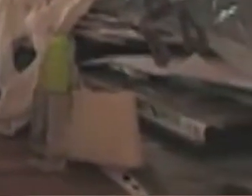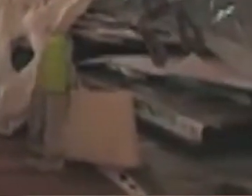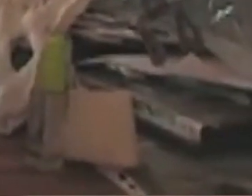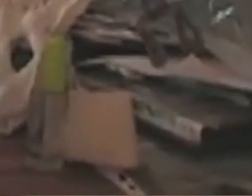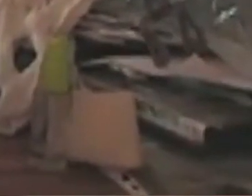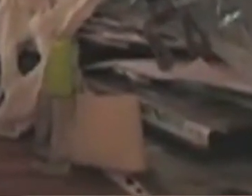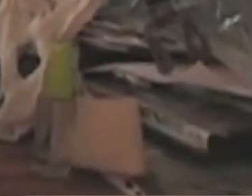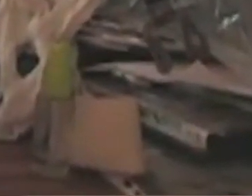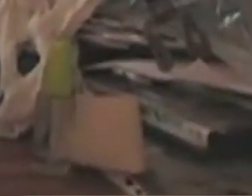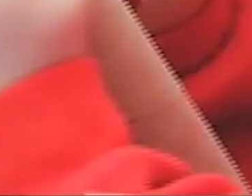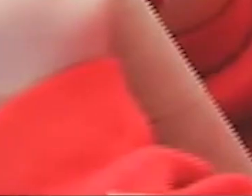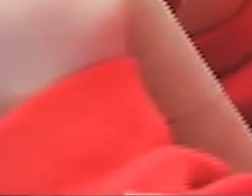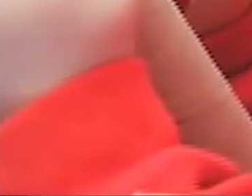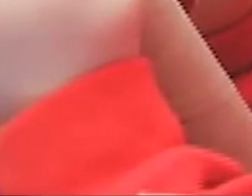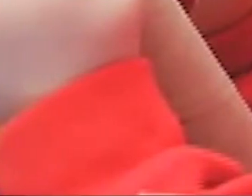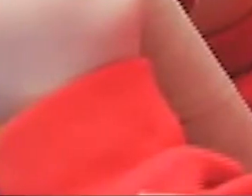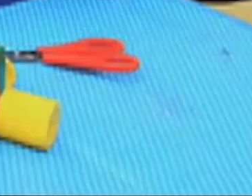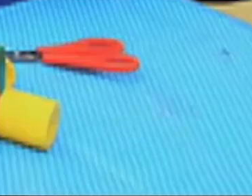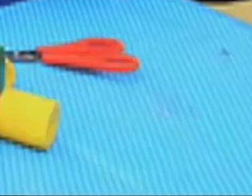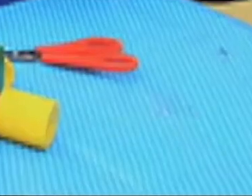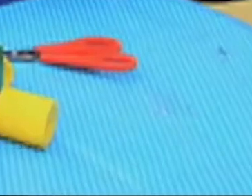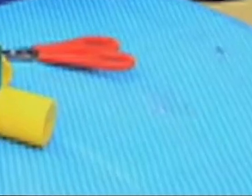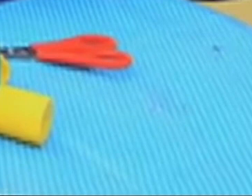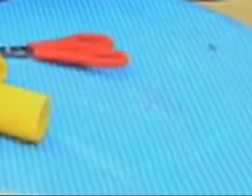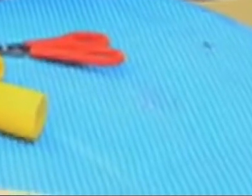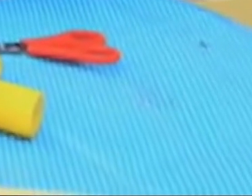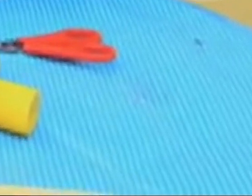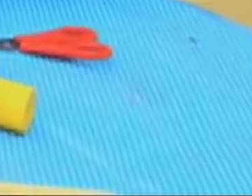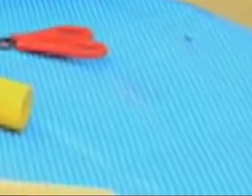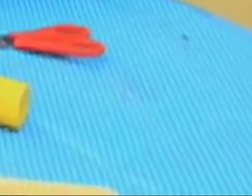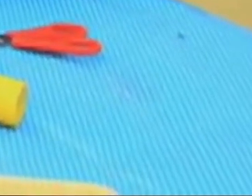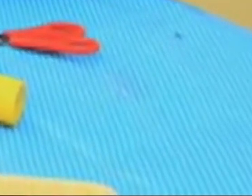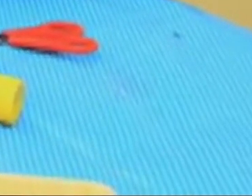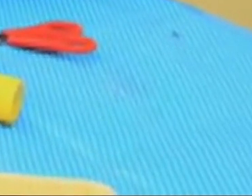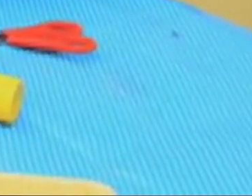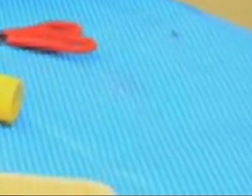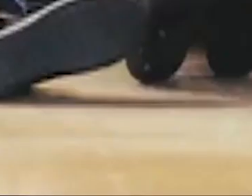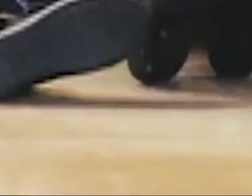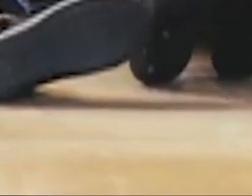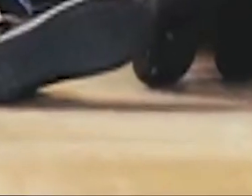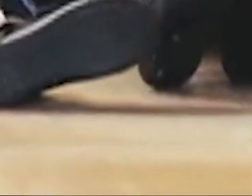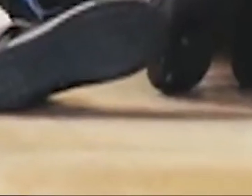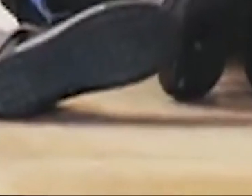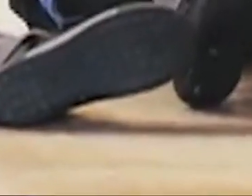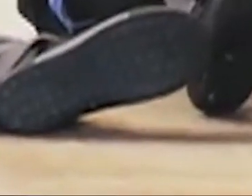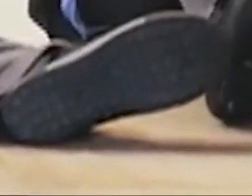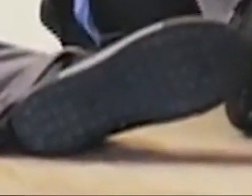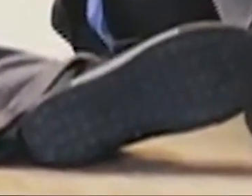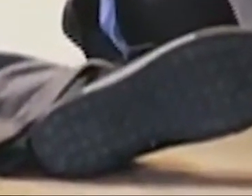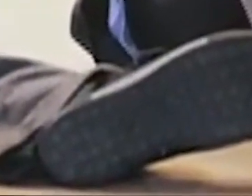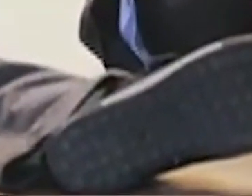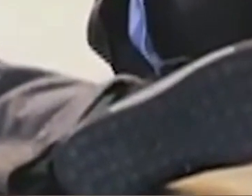hormônio são os principais fatores. Neste caso, todas as partes do corpo são menores do que o normal, mas